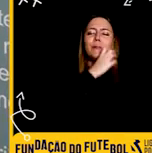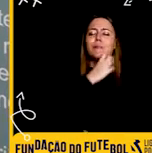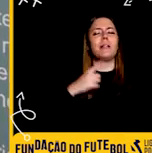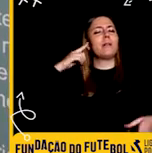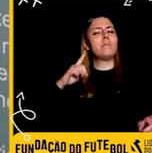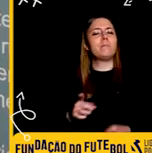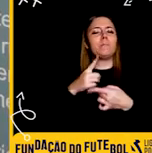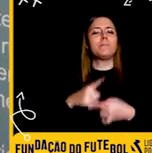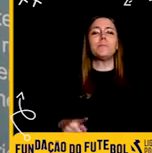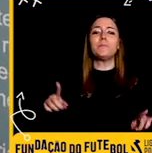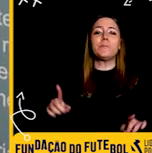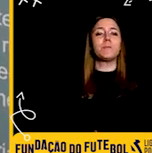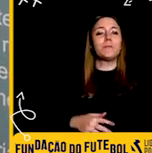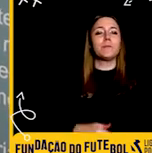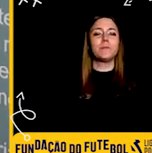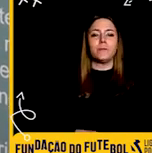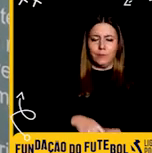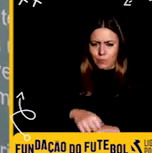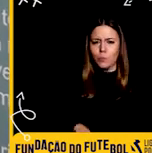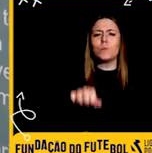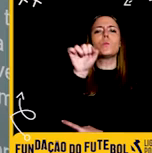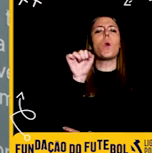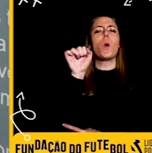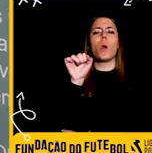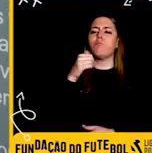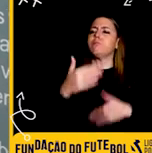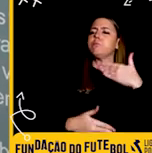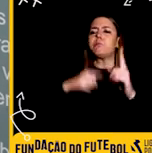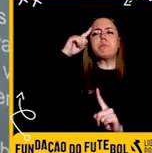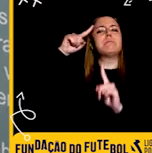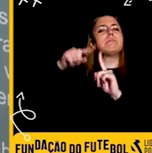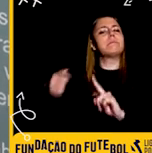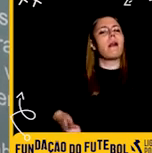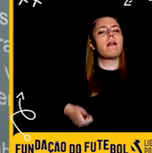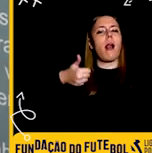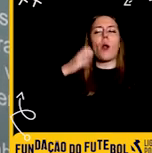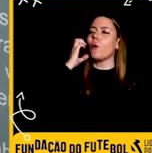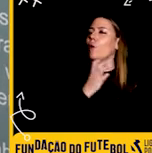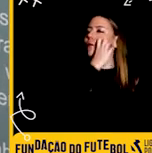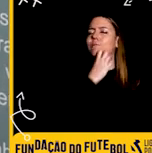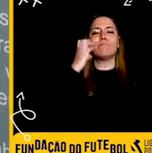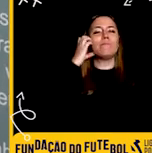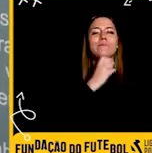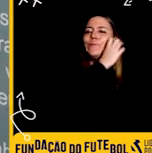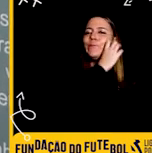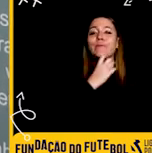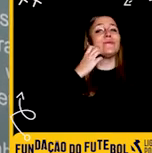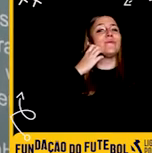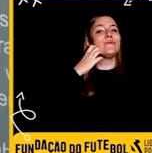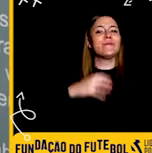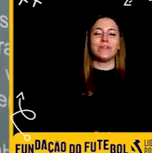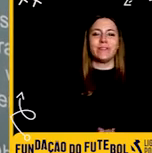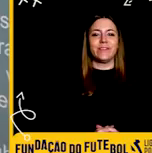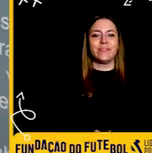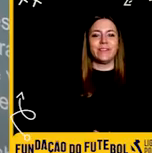Covilhã, Covilhã, Covilhã, cabeça erguida para a vitória. Covilhã,